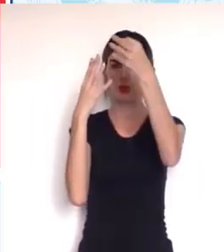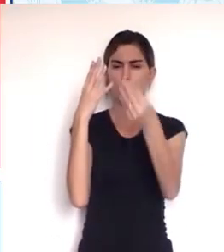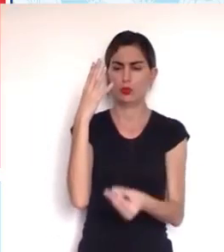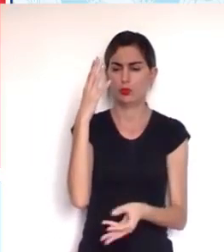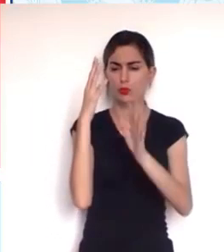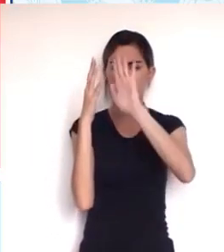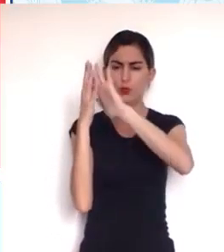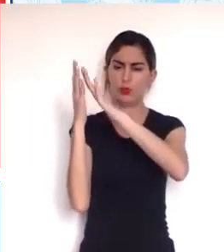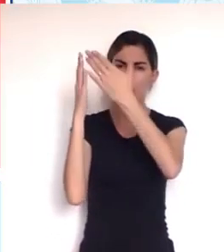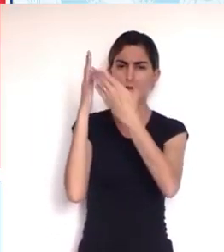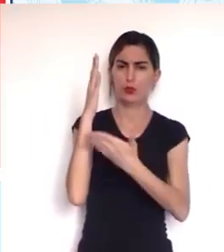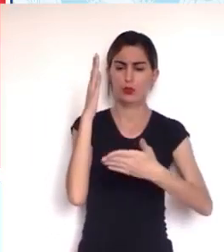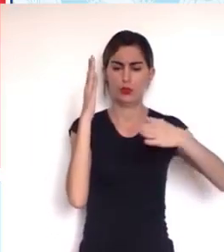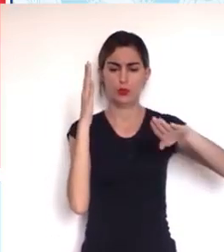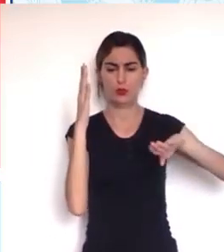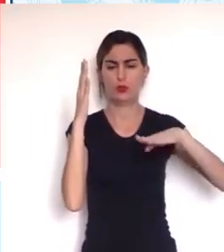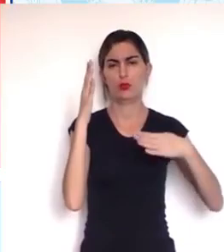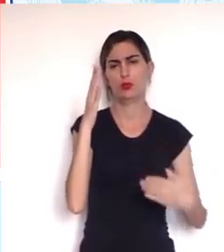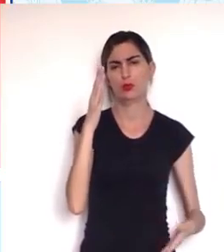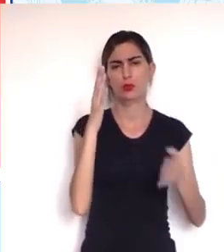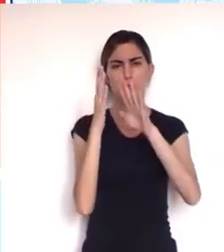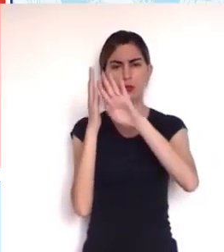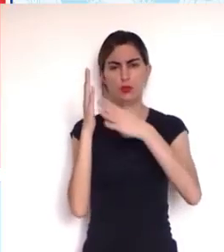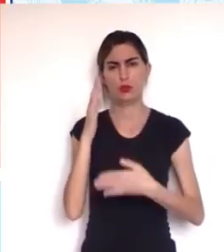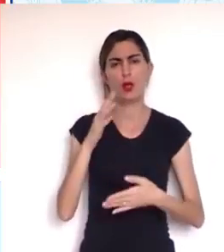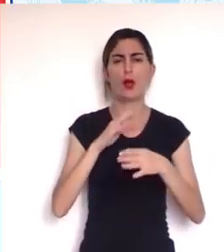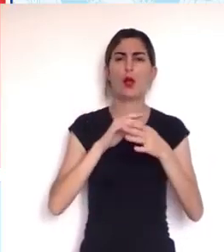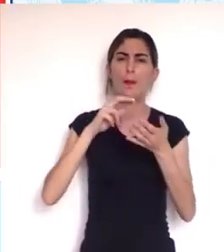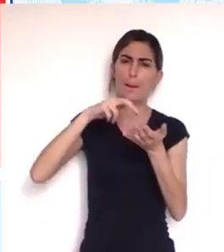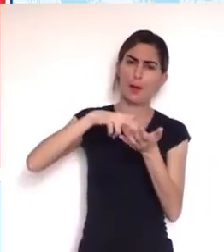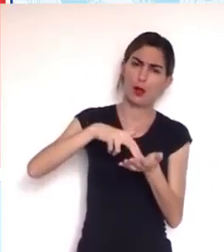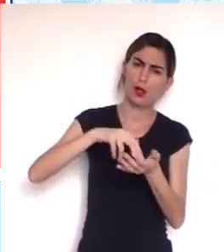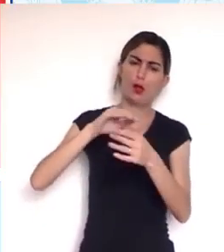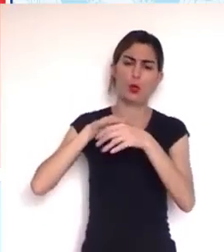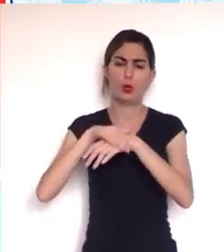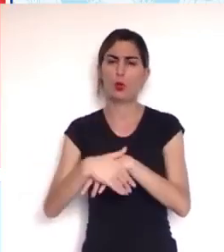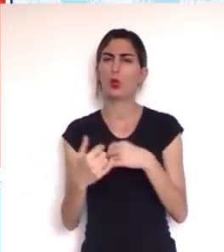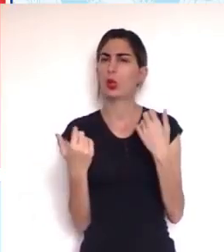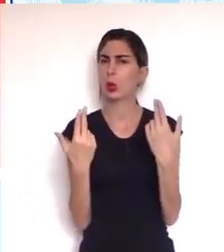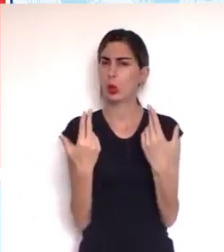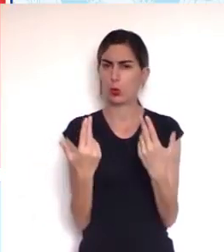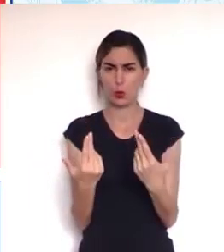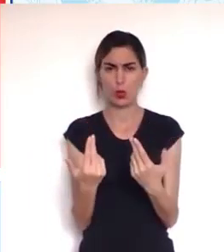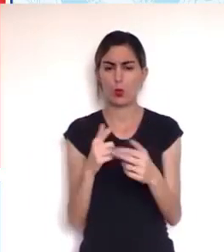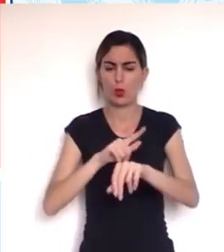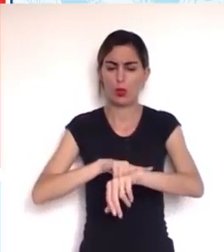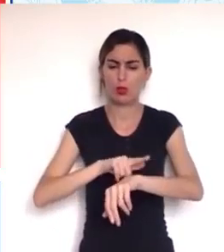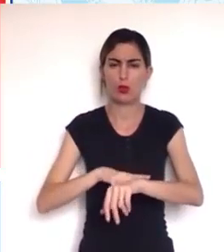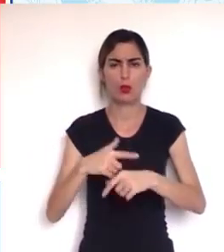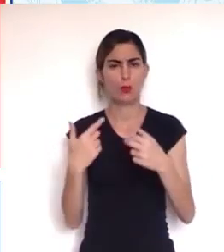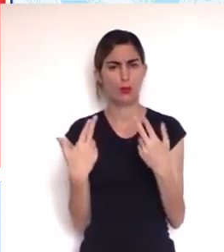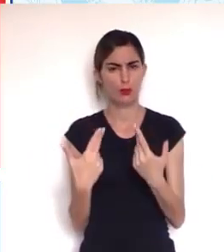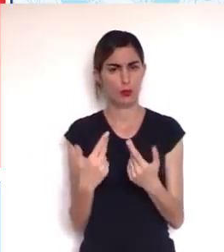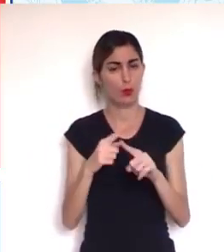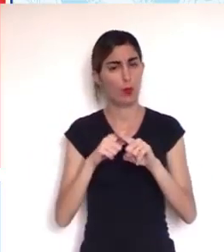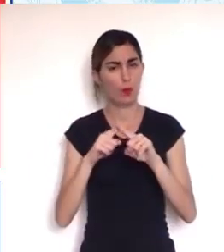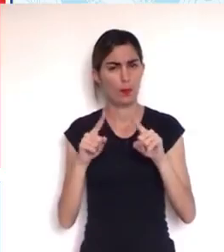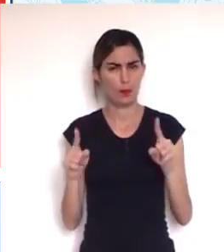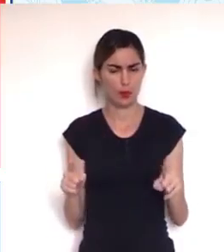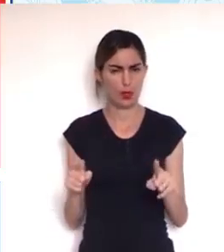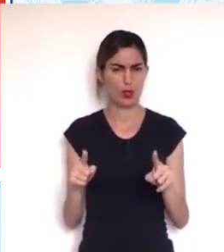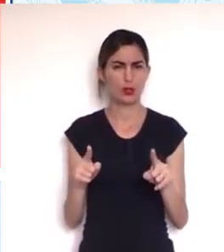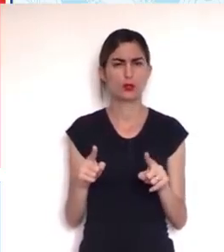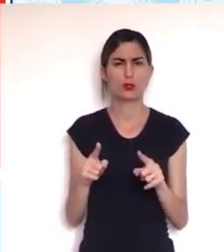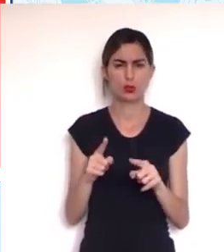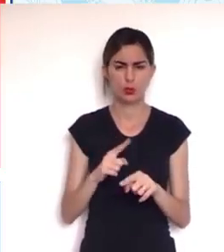e, inicialmente, os dias e as noites, eles possuem a mesma duração. Porém, com